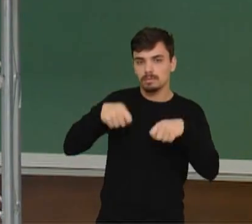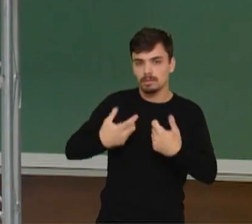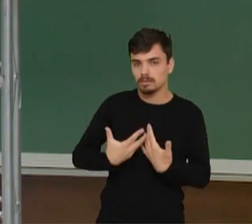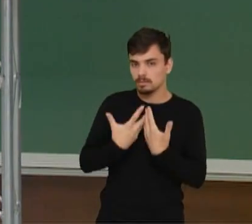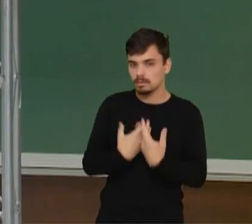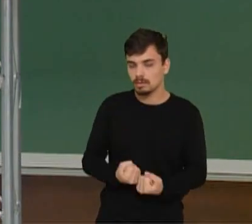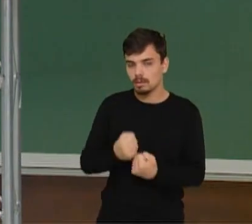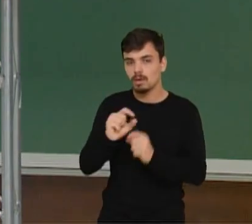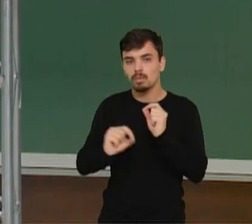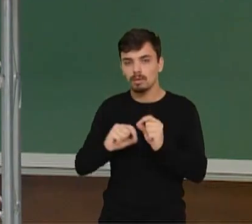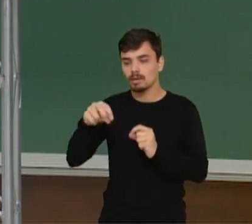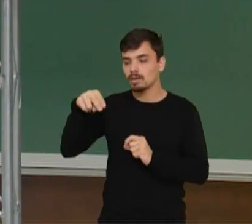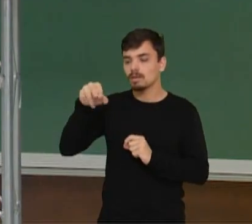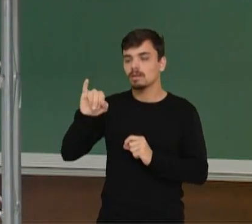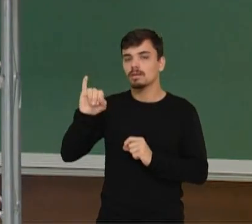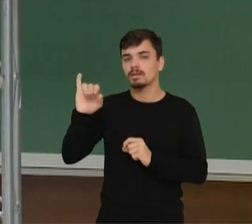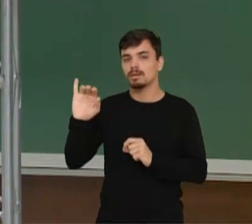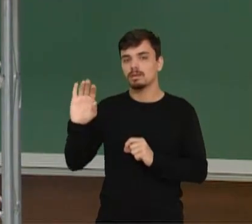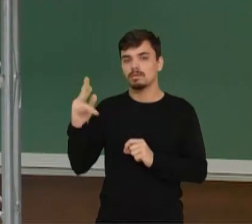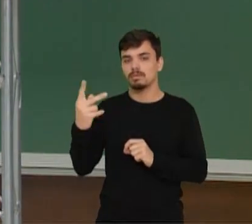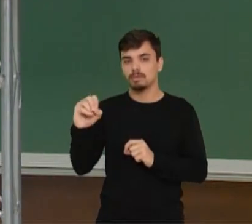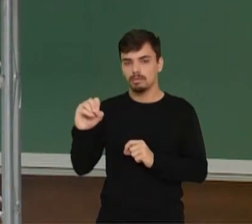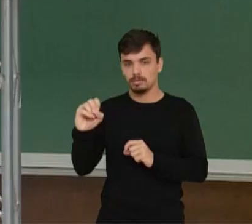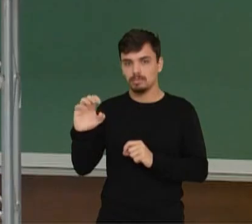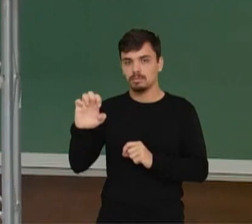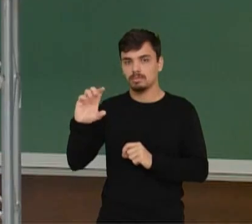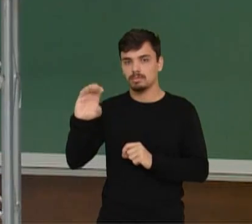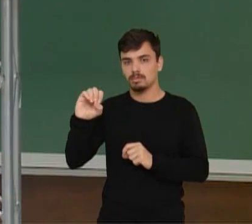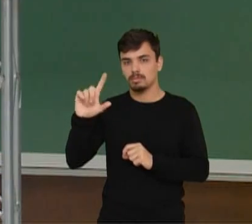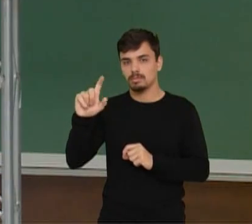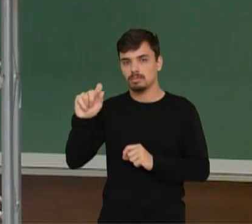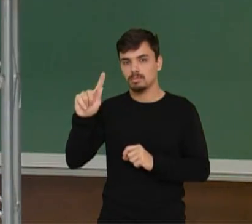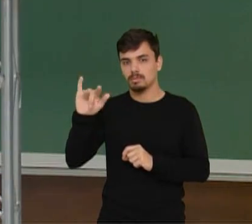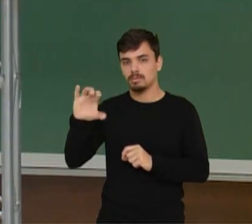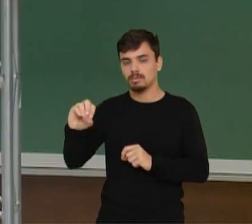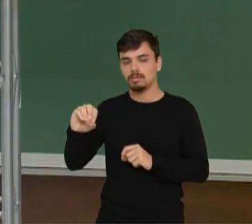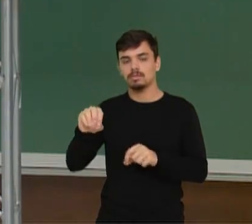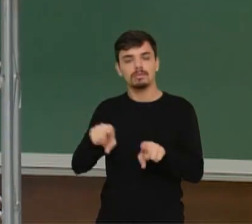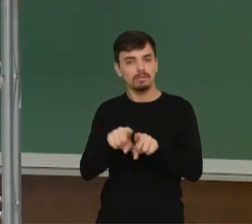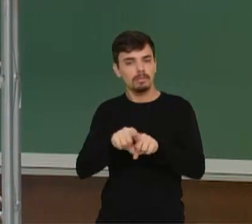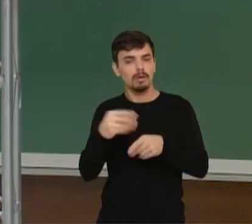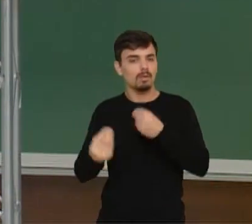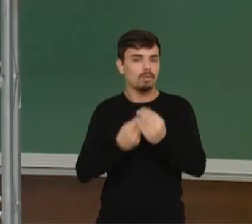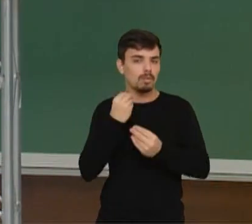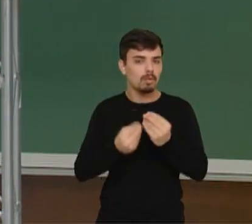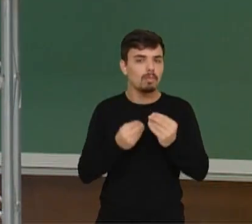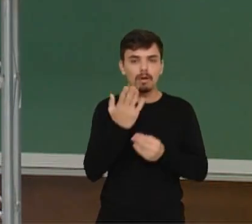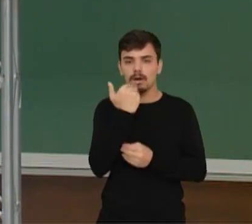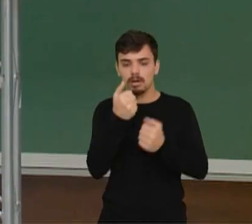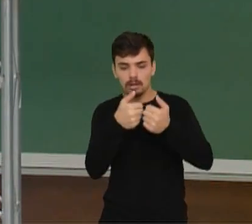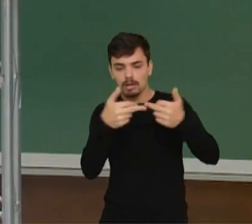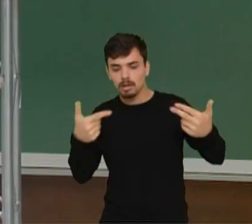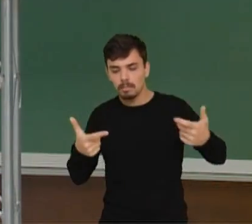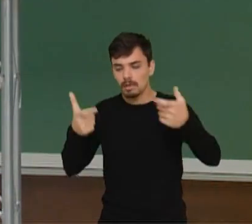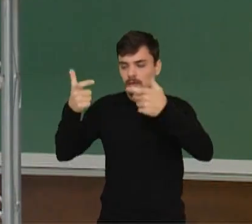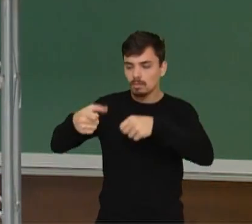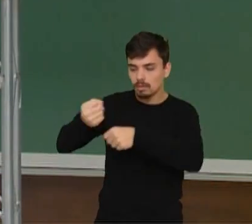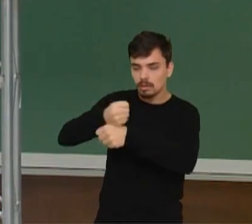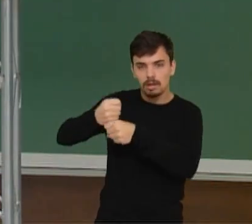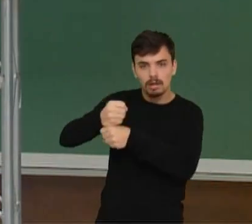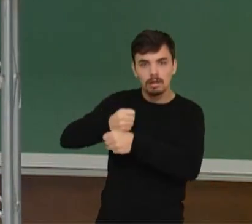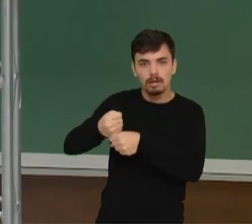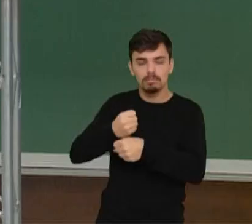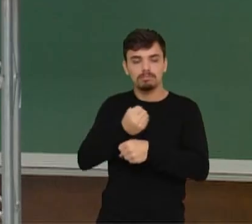nicho ecológico. Então, aqui, por exemplo, do que ele se alimenta, como que é a reprodução, né? Que época do ano que ele reproduz,